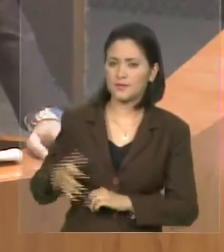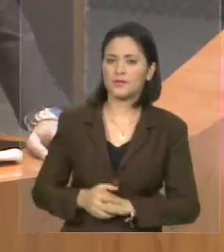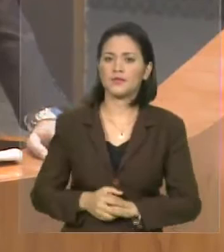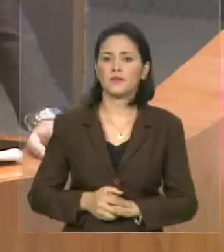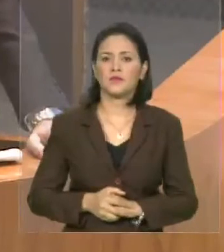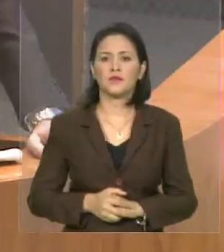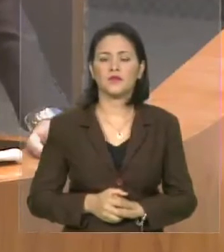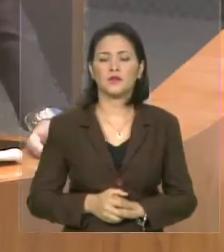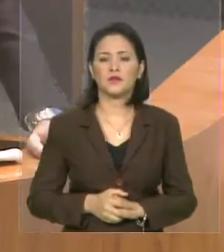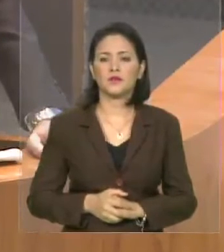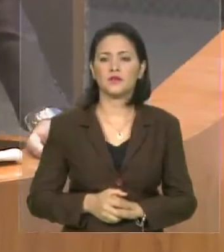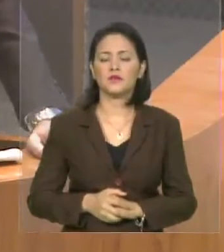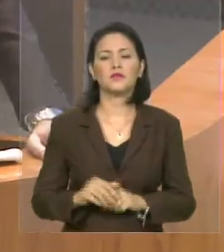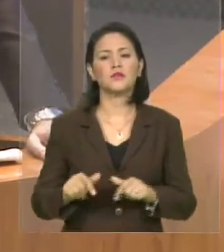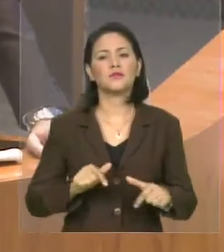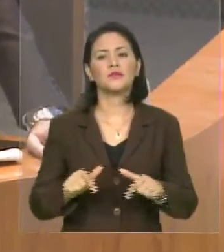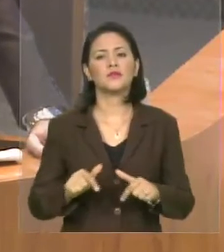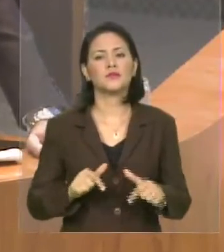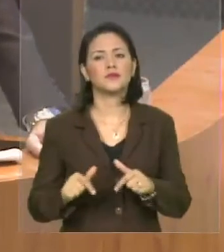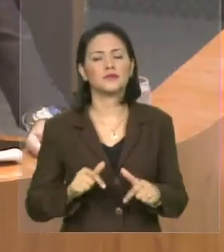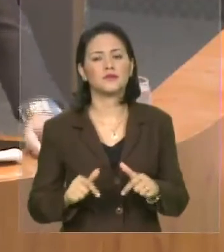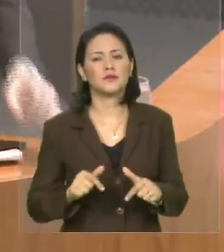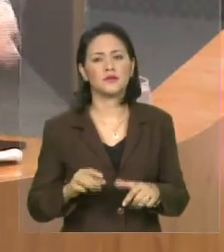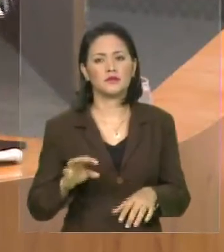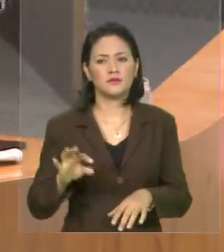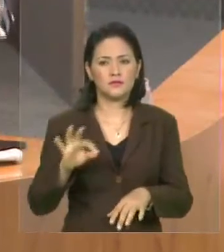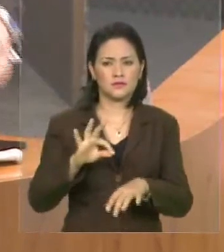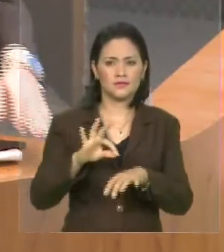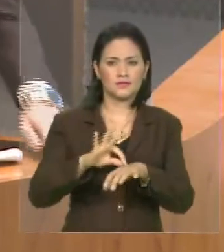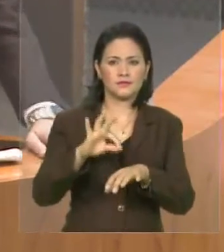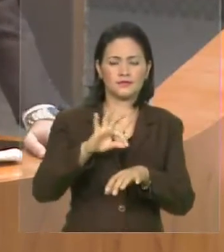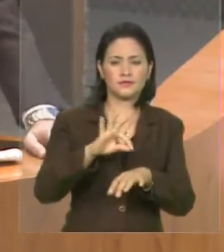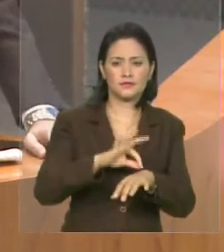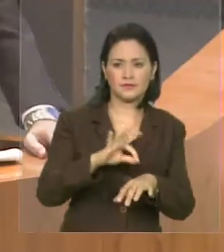Edemias que ameaçam fazer greve.